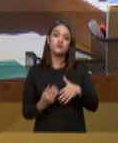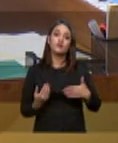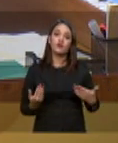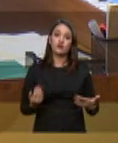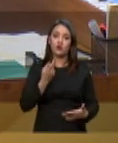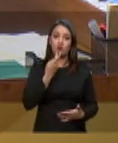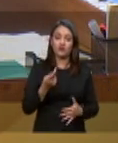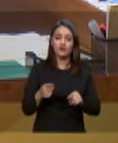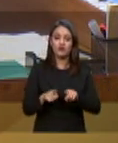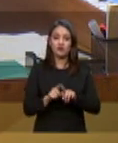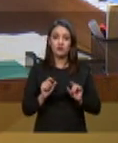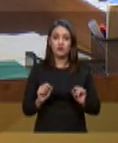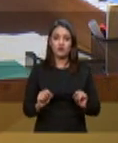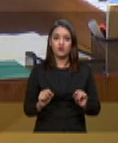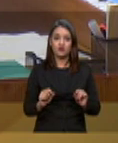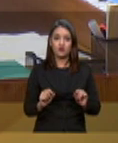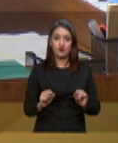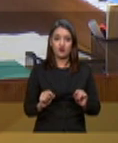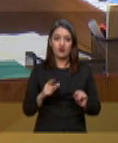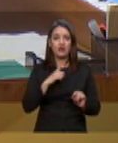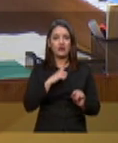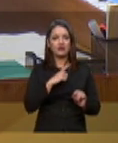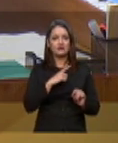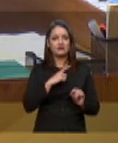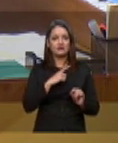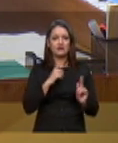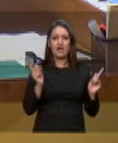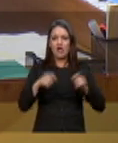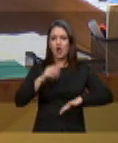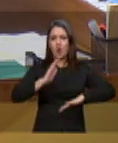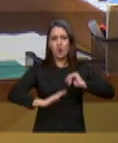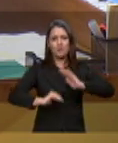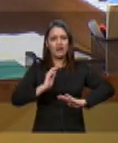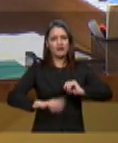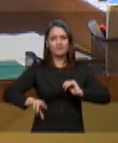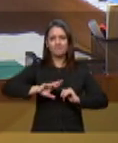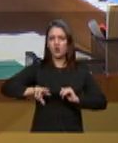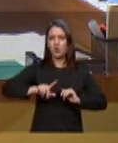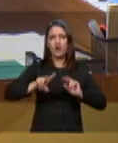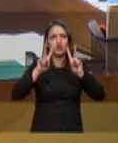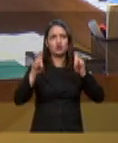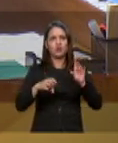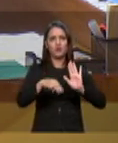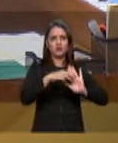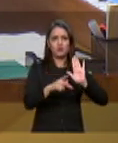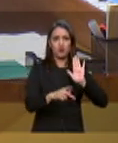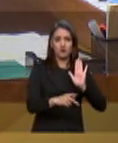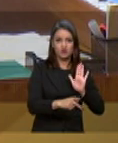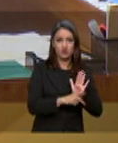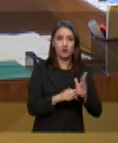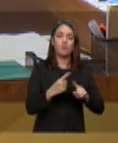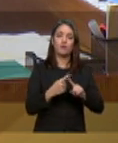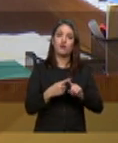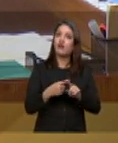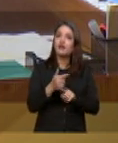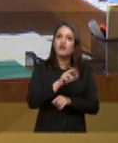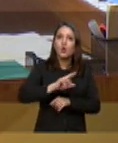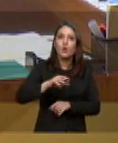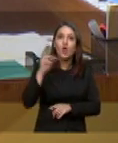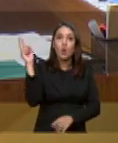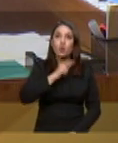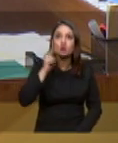Afirma presente o abuso de competência no que toca à edição de medidas provisórias, ante a ausência de urgência